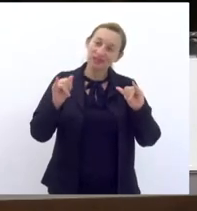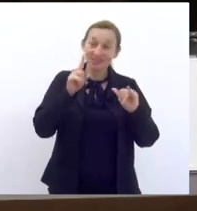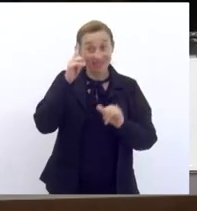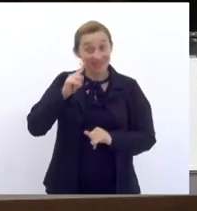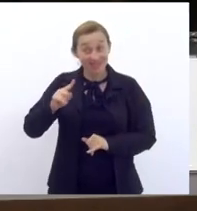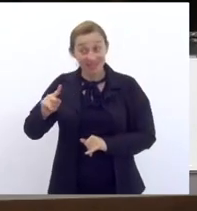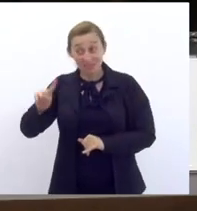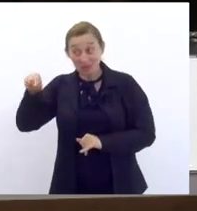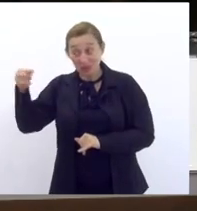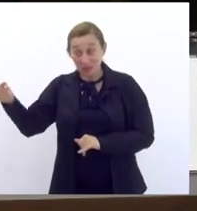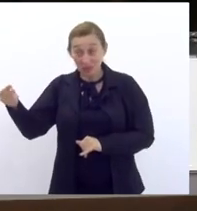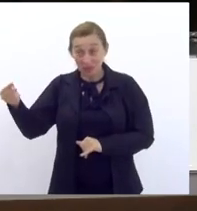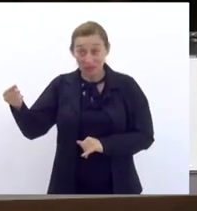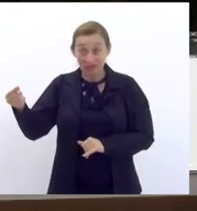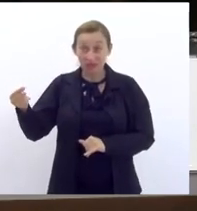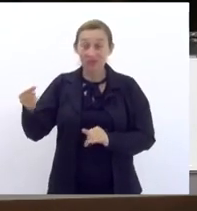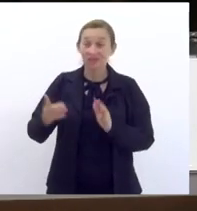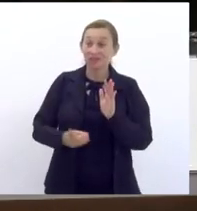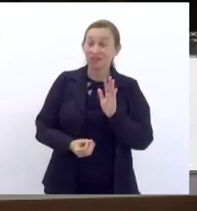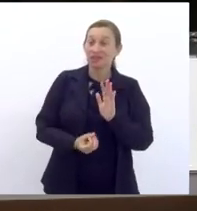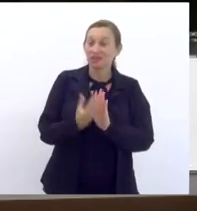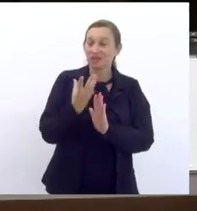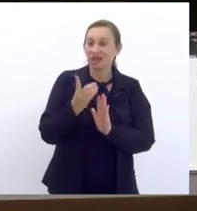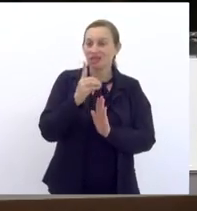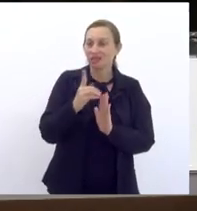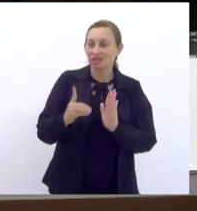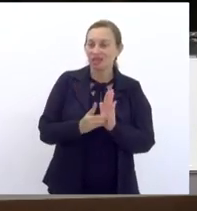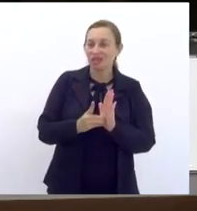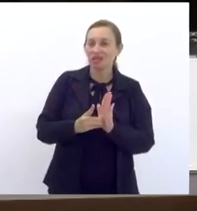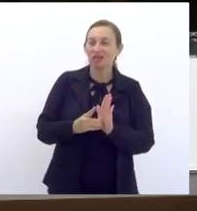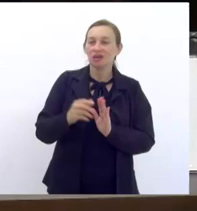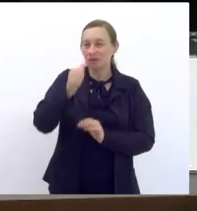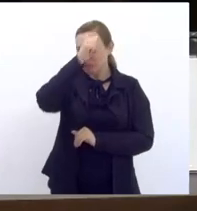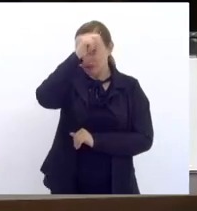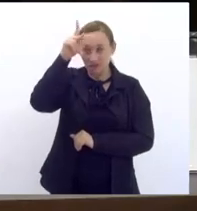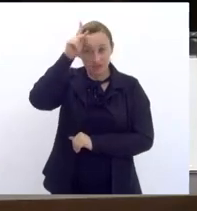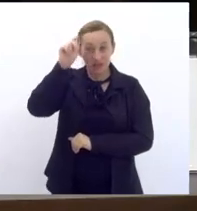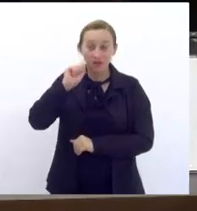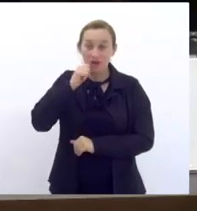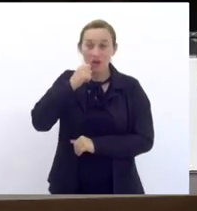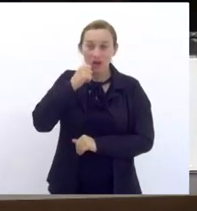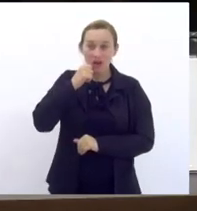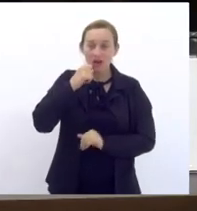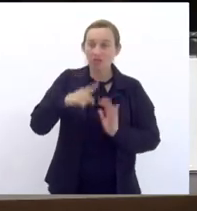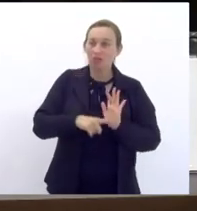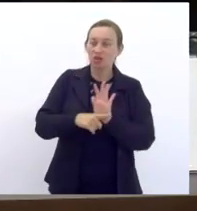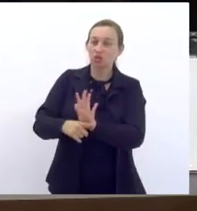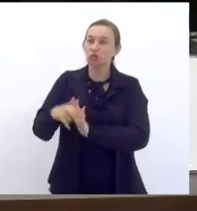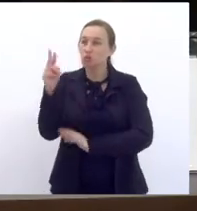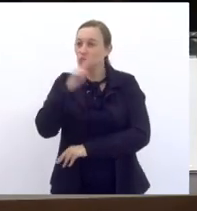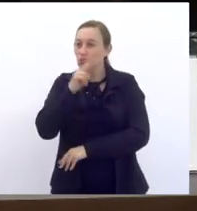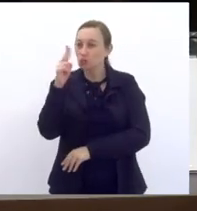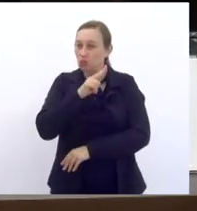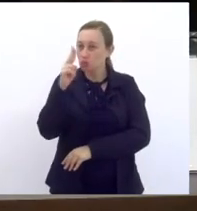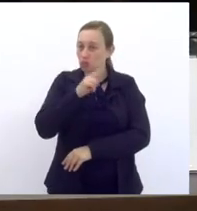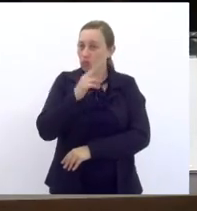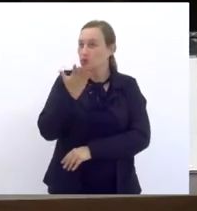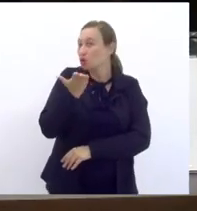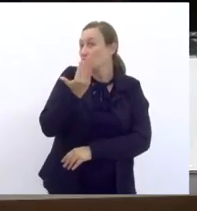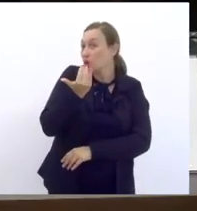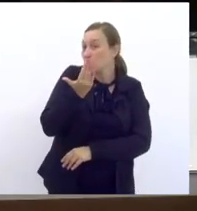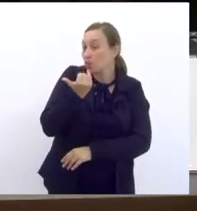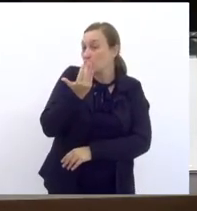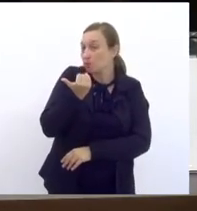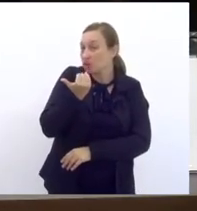que vem tá sendo editado um decreto pelo prefeito Eduardo Paes liberando uma ajuda emergencial em alimentação